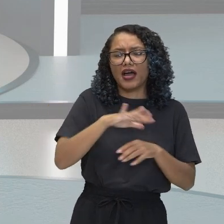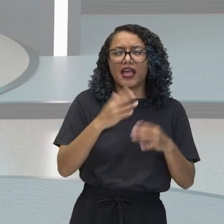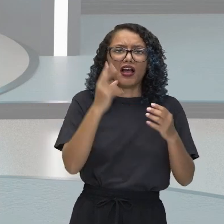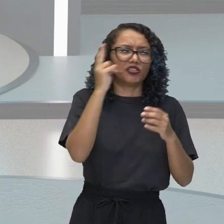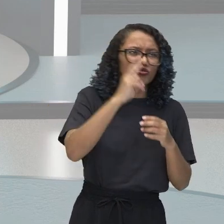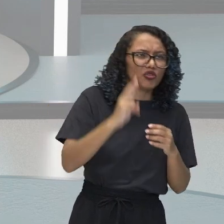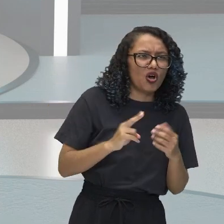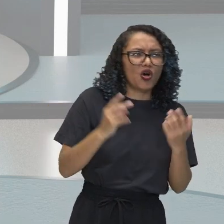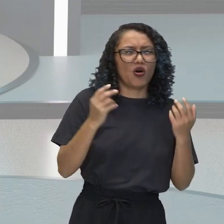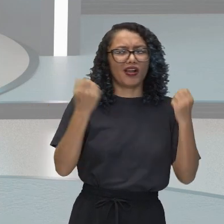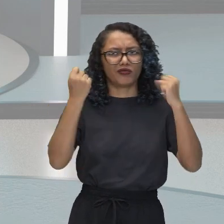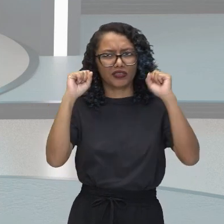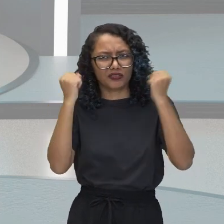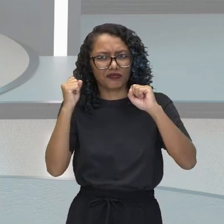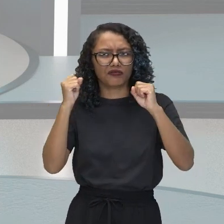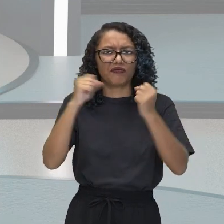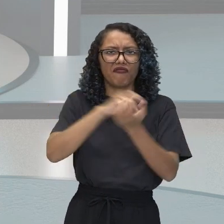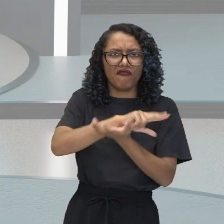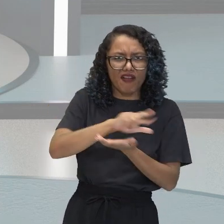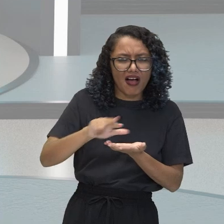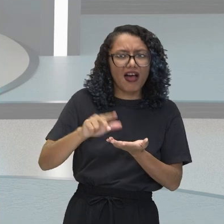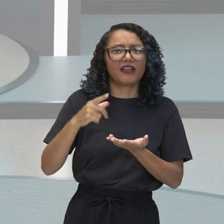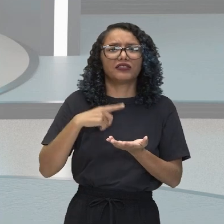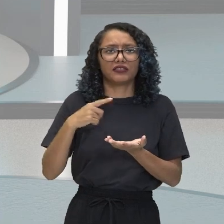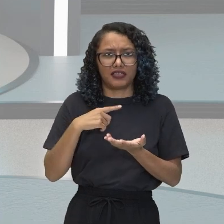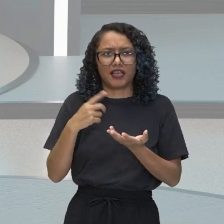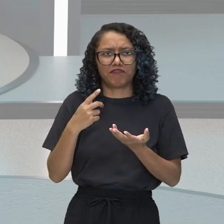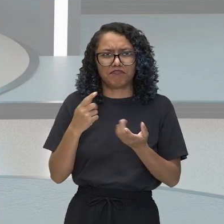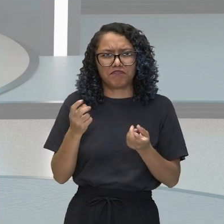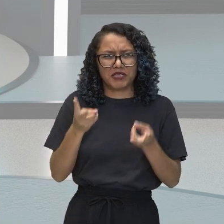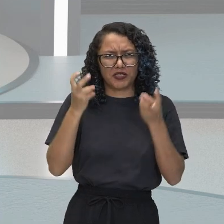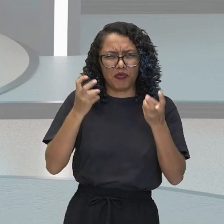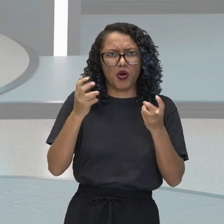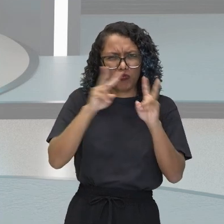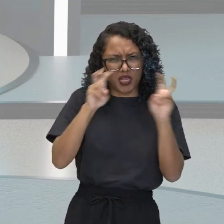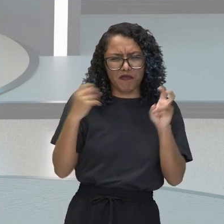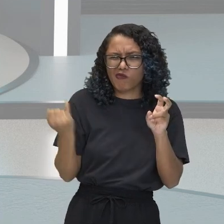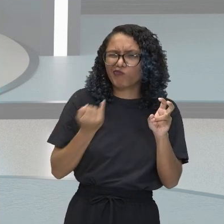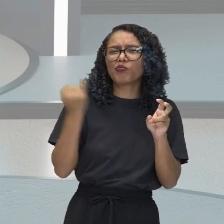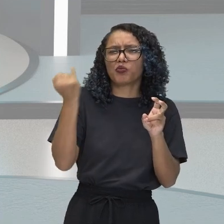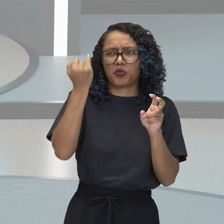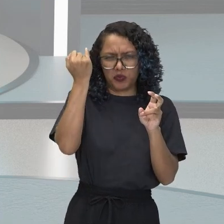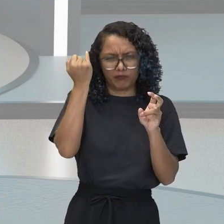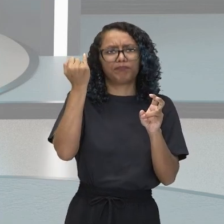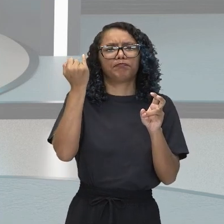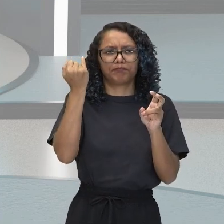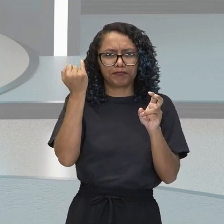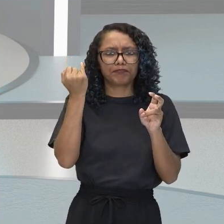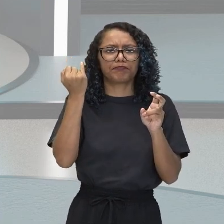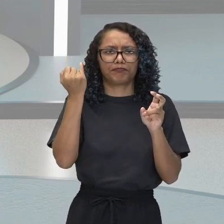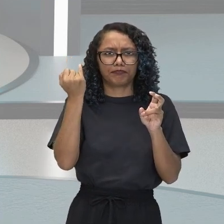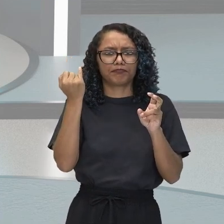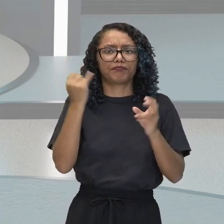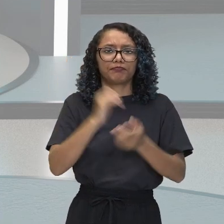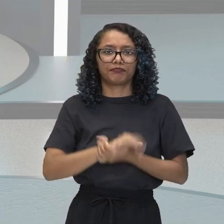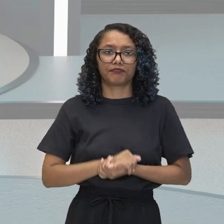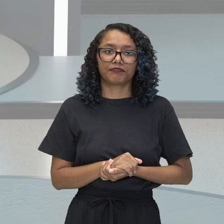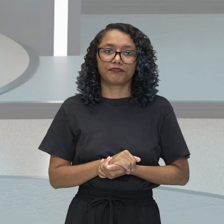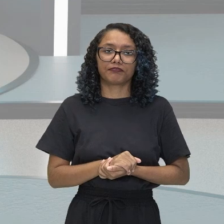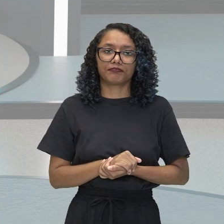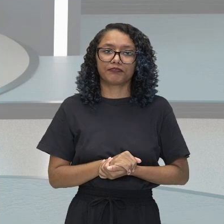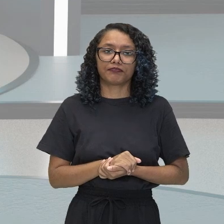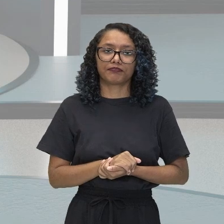quão relevante é abordarmos esse tema hoje? Ou seja, a arte e falar